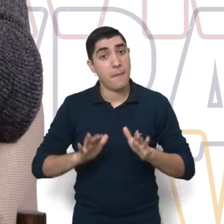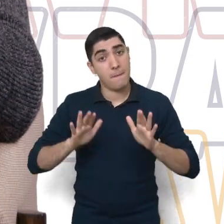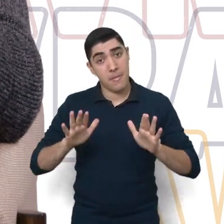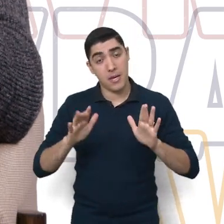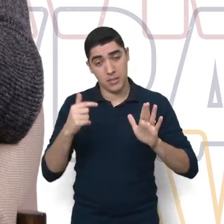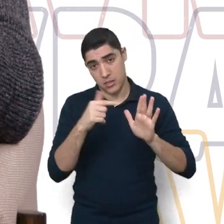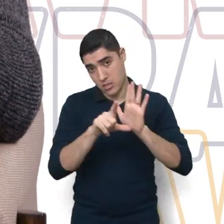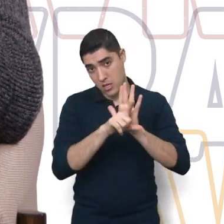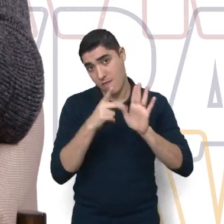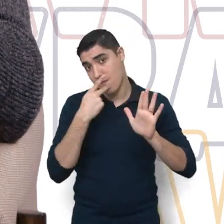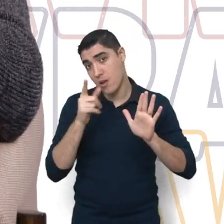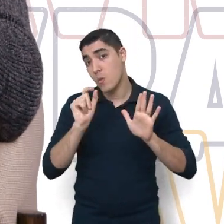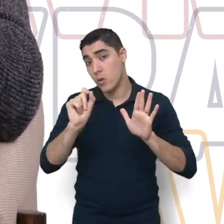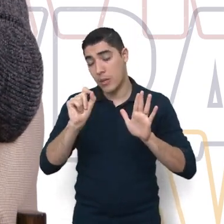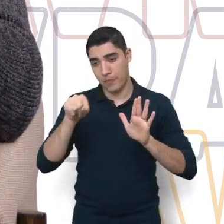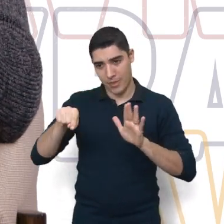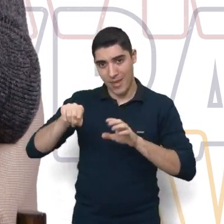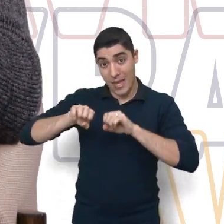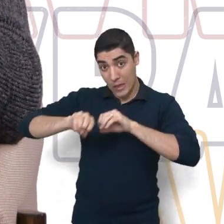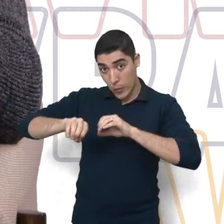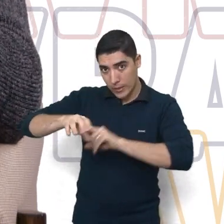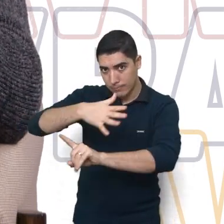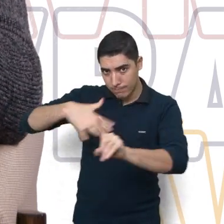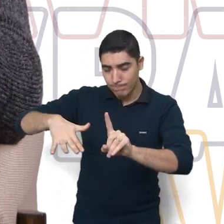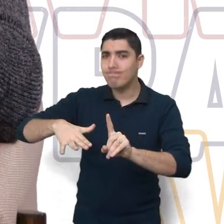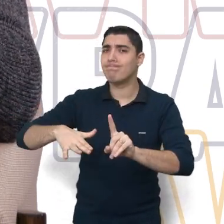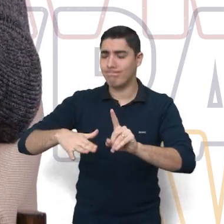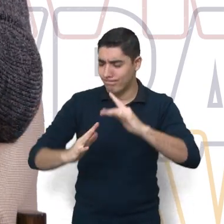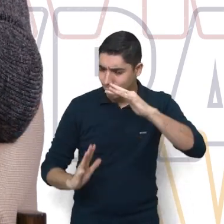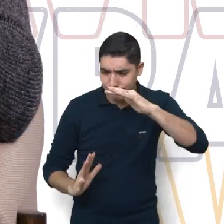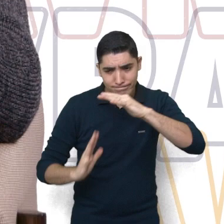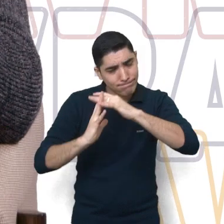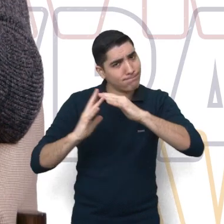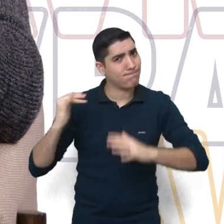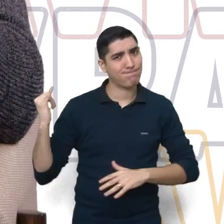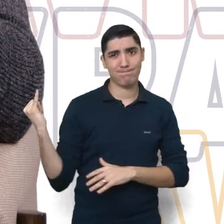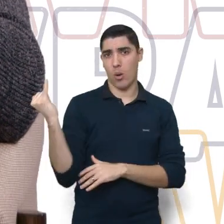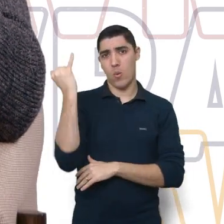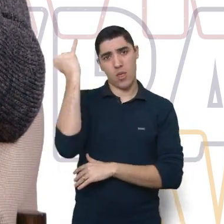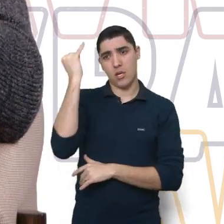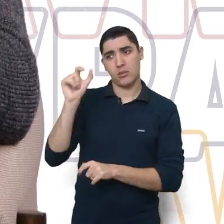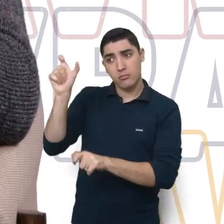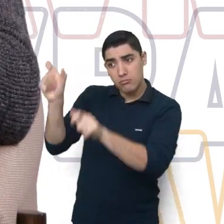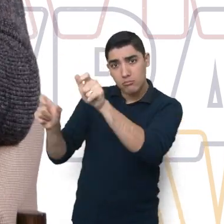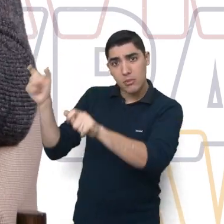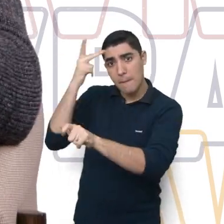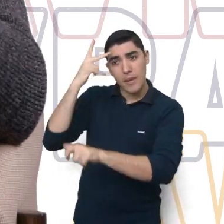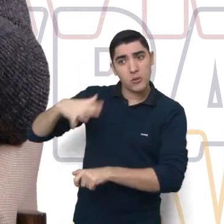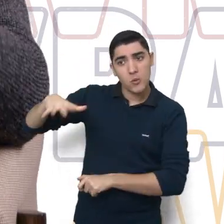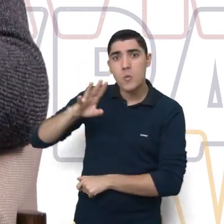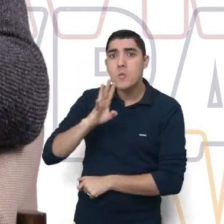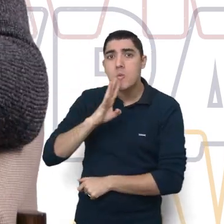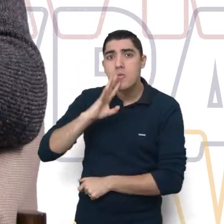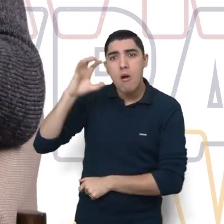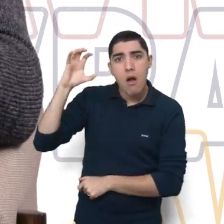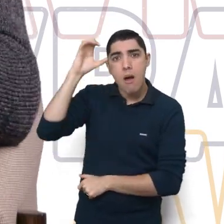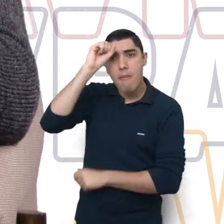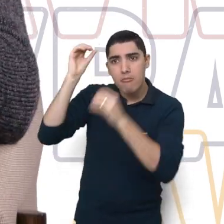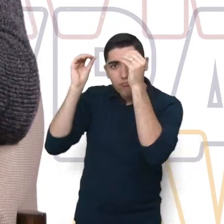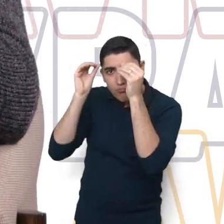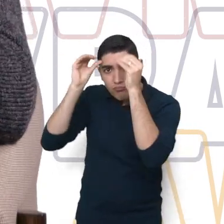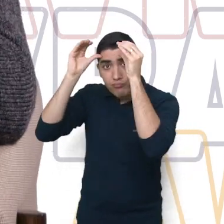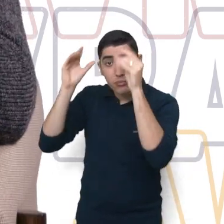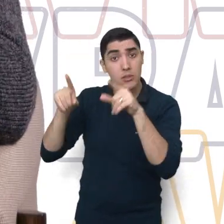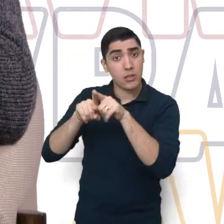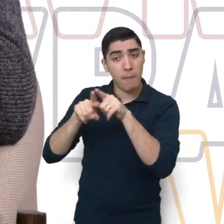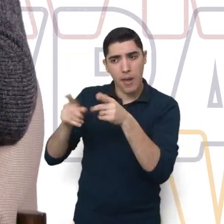ela é sim extremamente importante né para a formação do conhecimento do indivíduo e